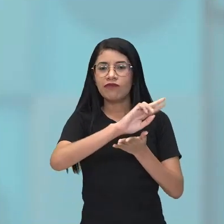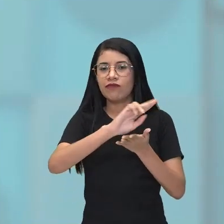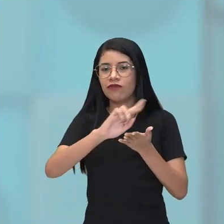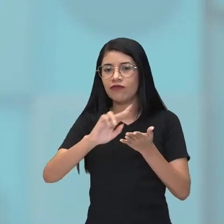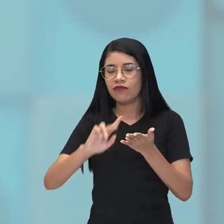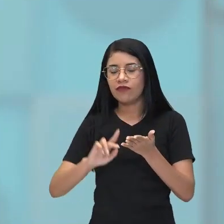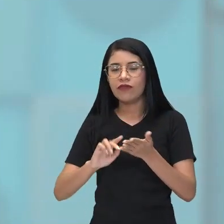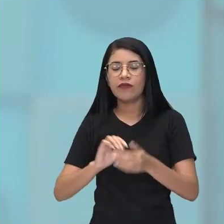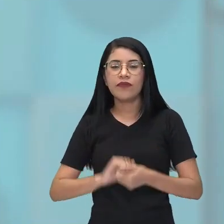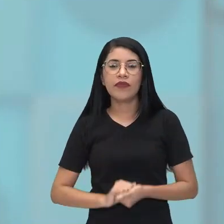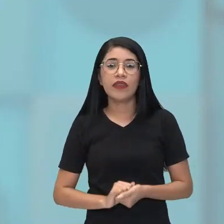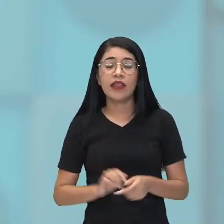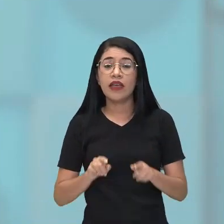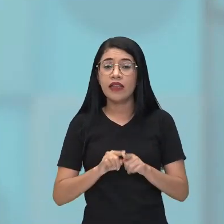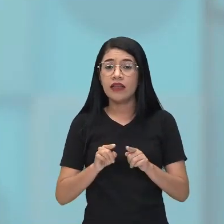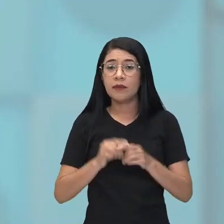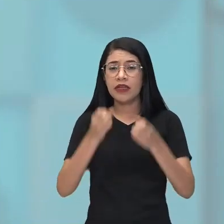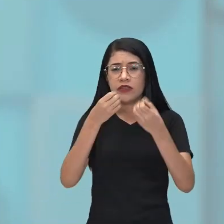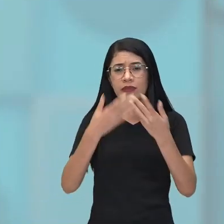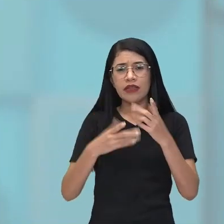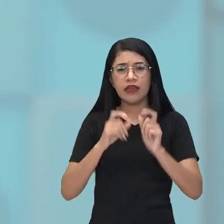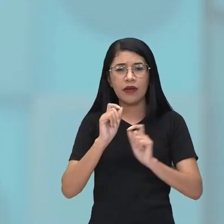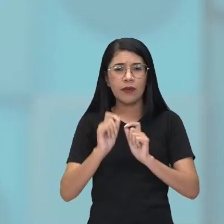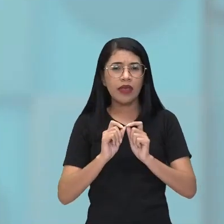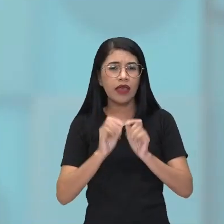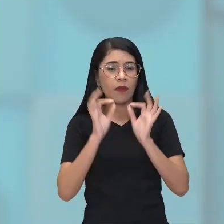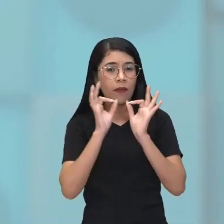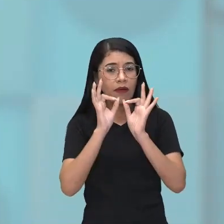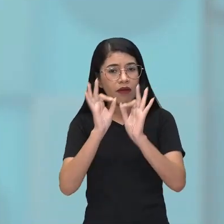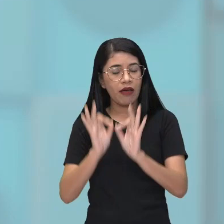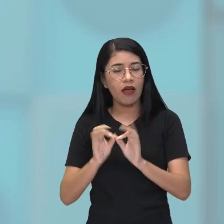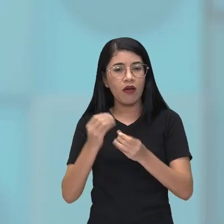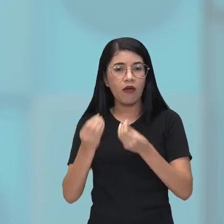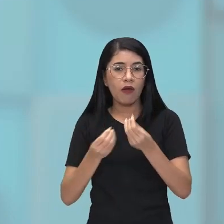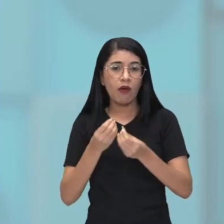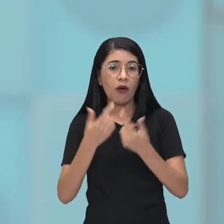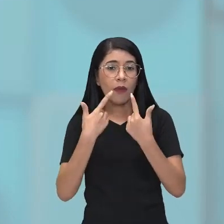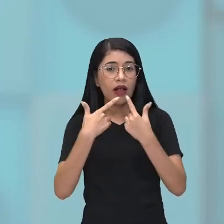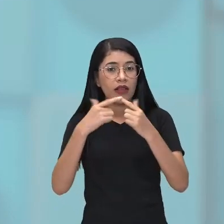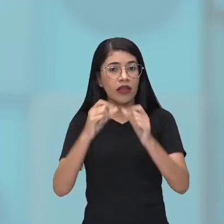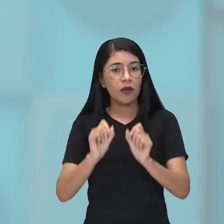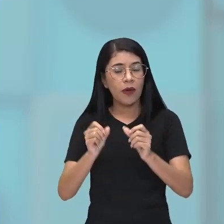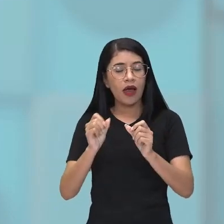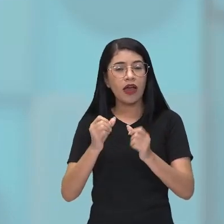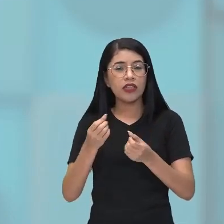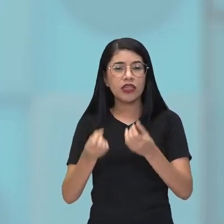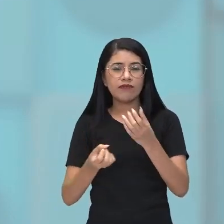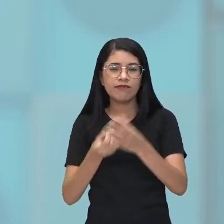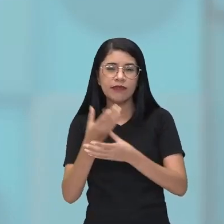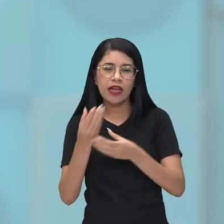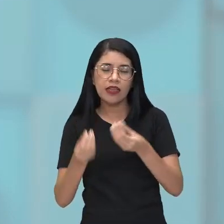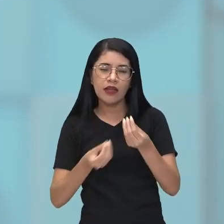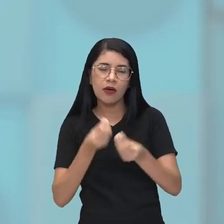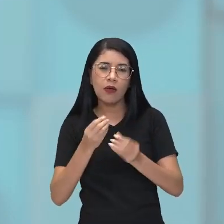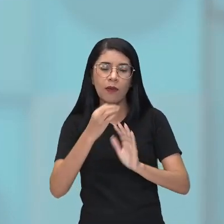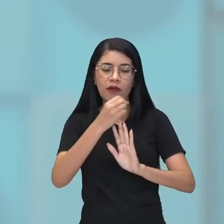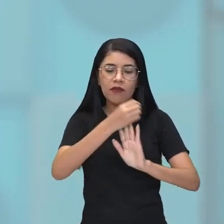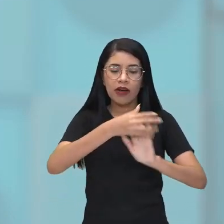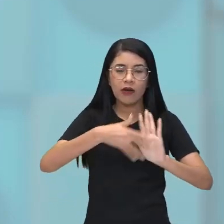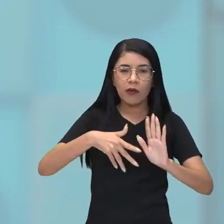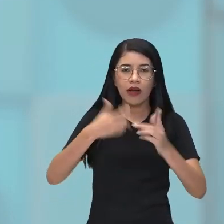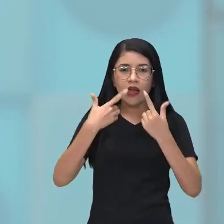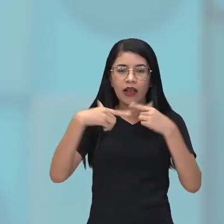e, nesse processo, nós vamos observar como essa linguagem é construída, como as figuras de